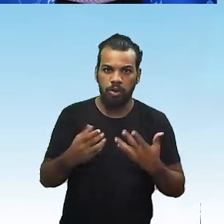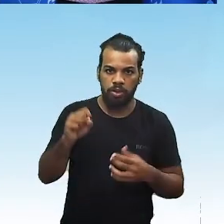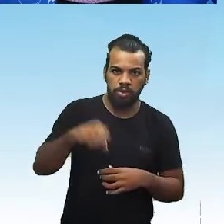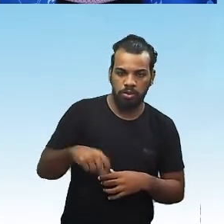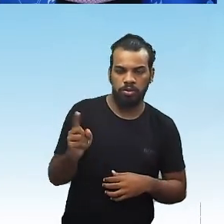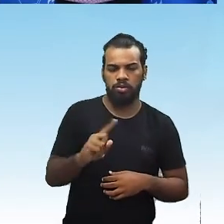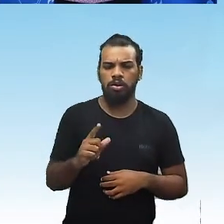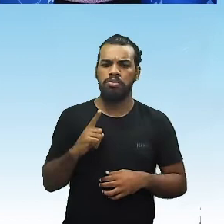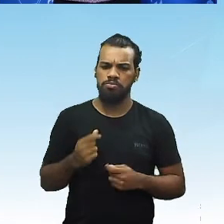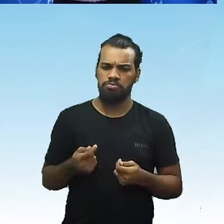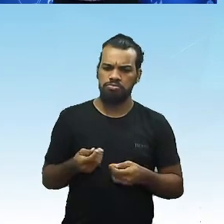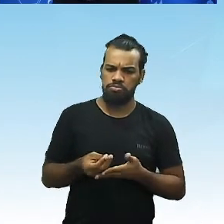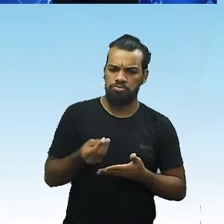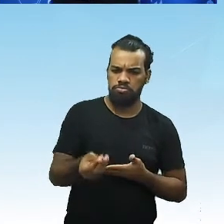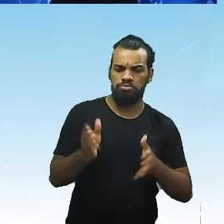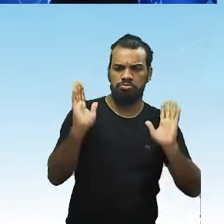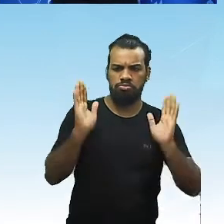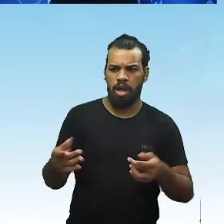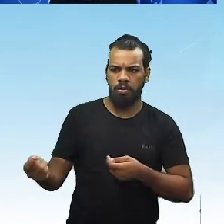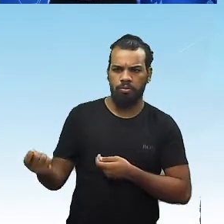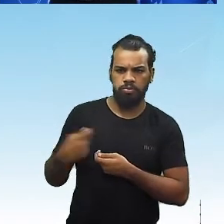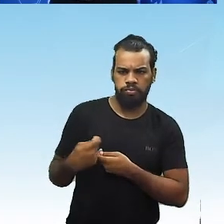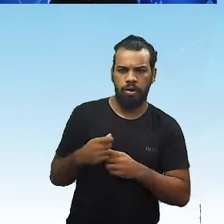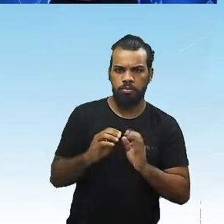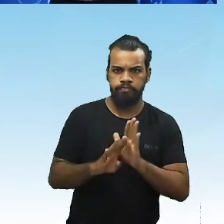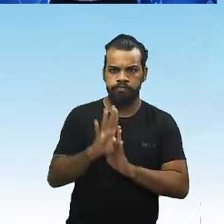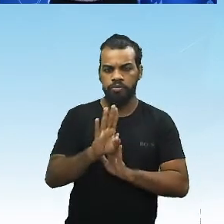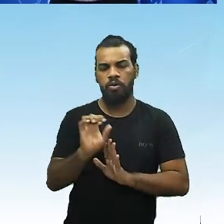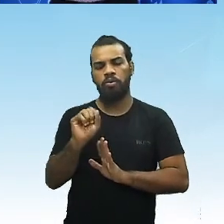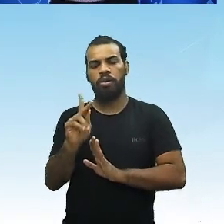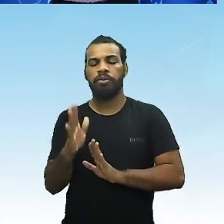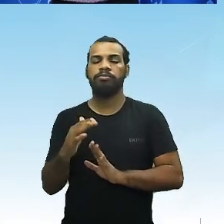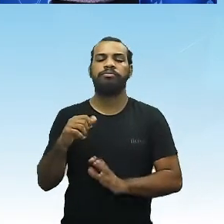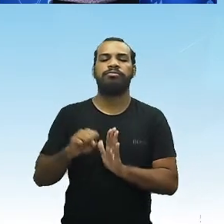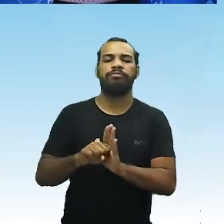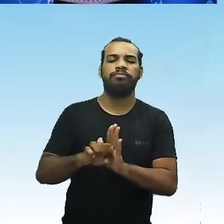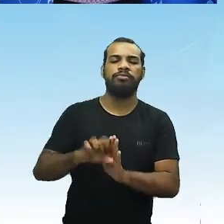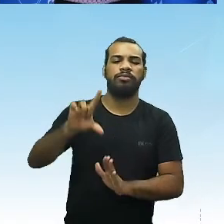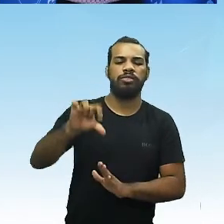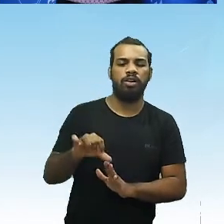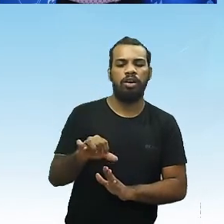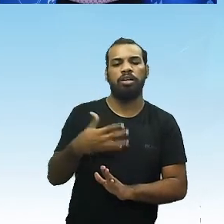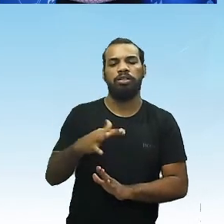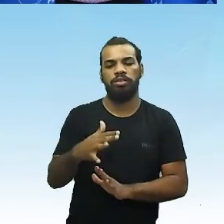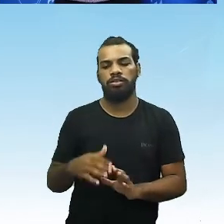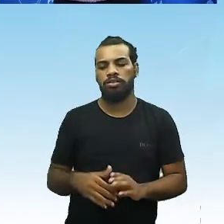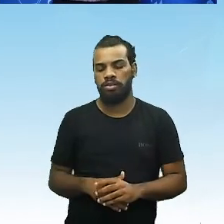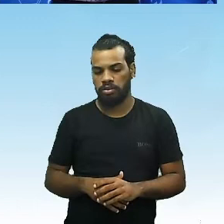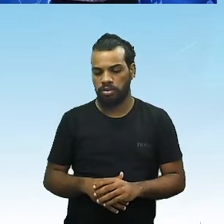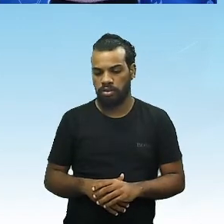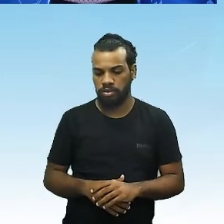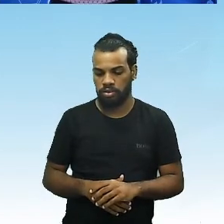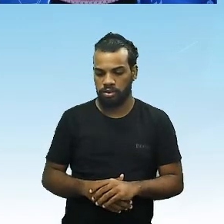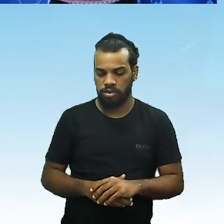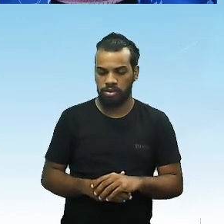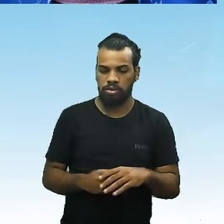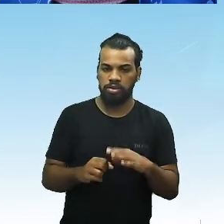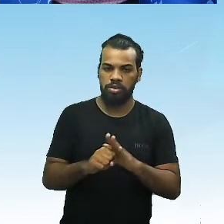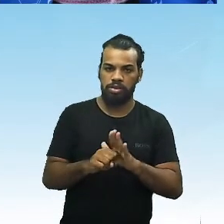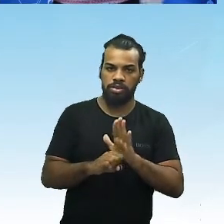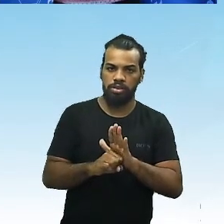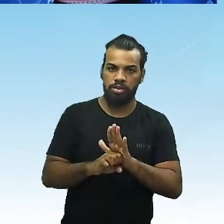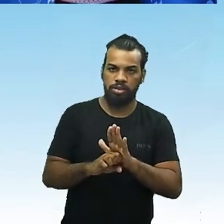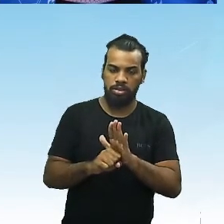desse dinheiro, ok. Então, no século XIX, por aí, viu, mas, gente, não é hoje em dia, não. Hoje em dia, eles primam pela qualidade